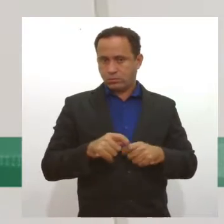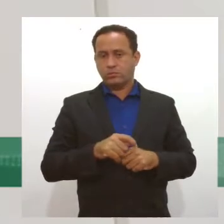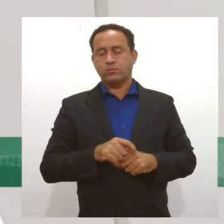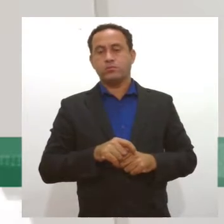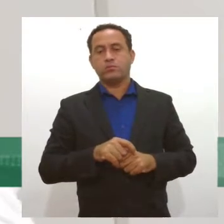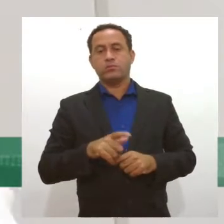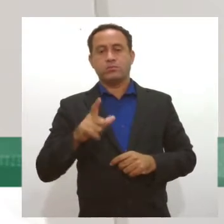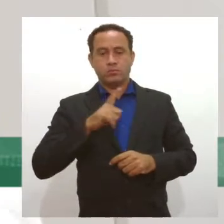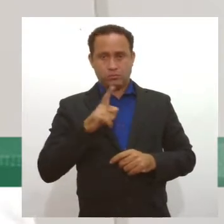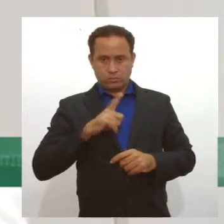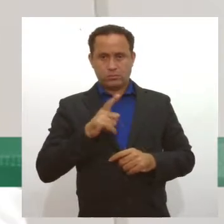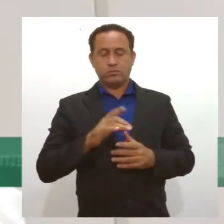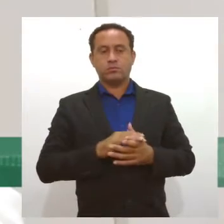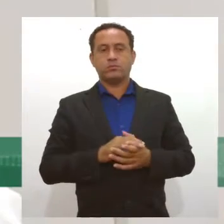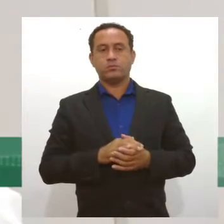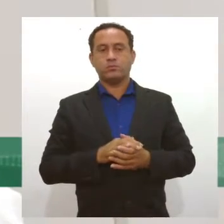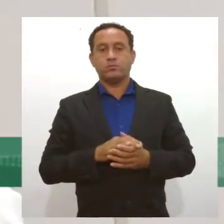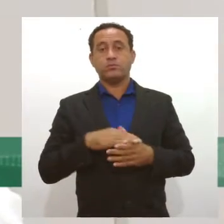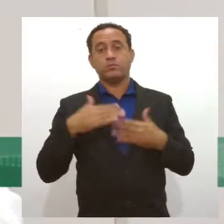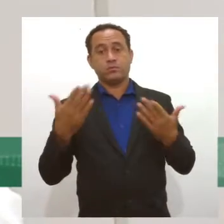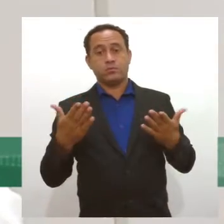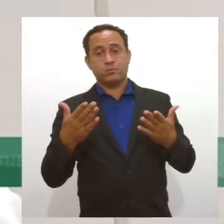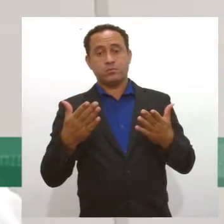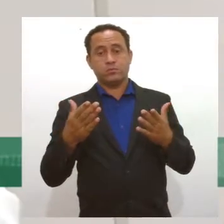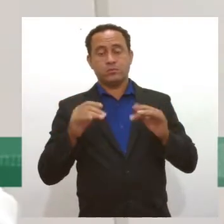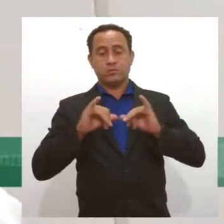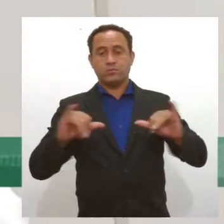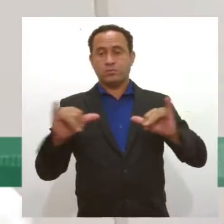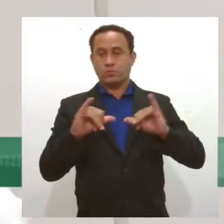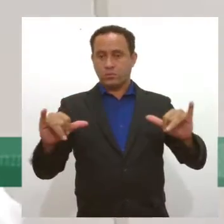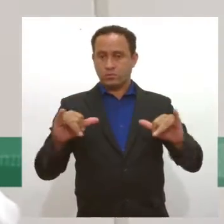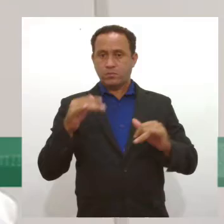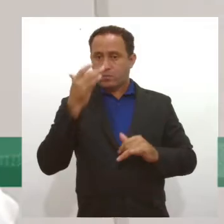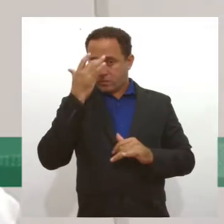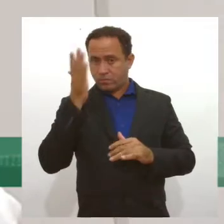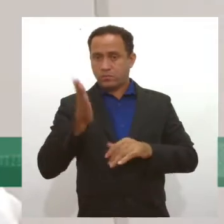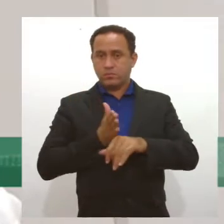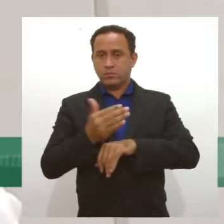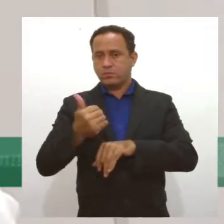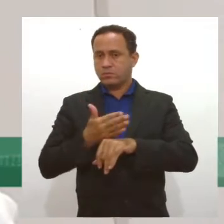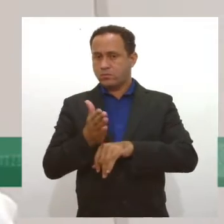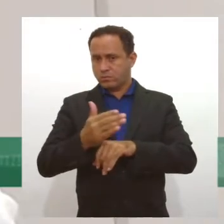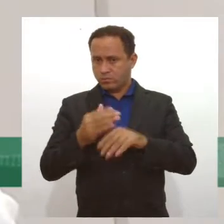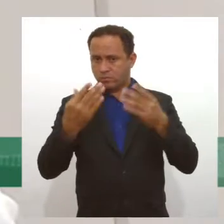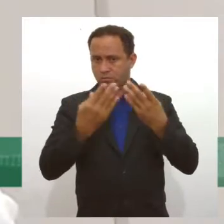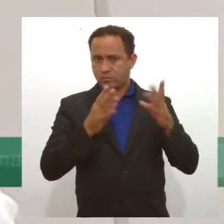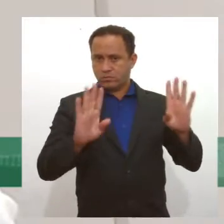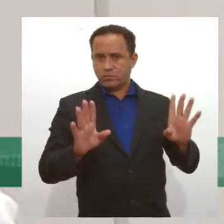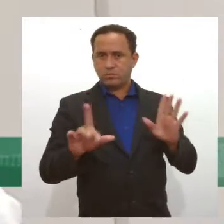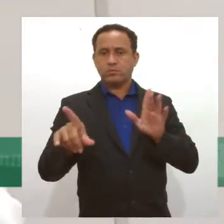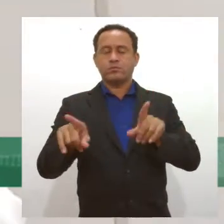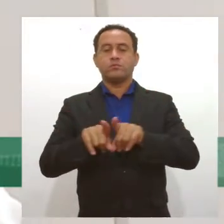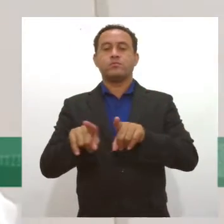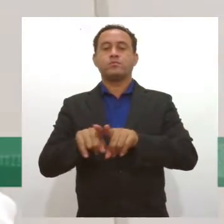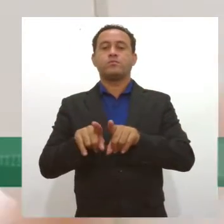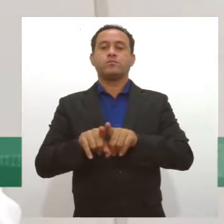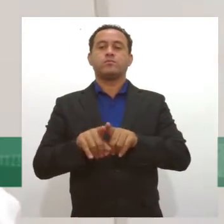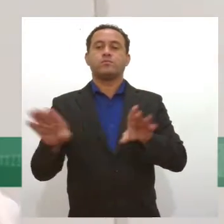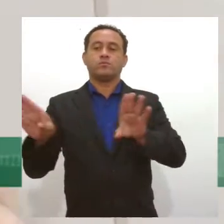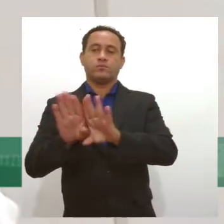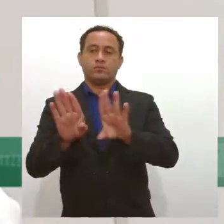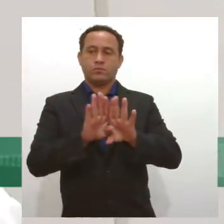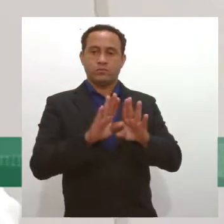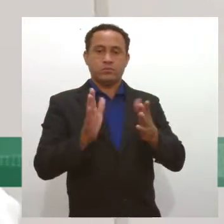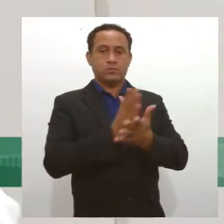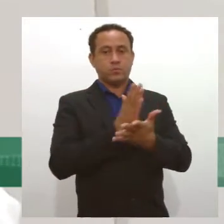trabalham com muito risco. Então, a questão do marco, ele vai facilitar tanto a abertura como também o fechamento dessas